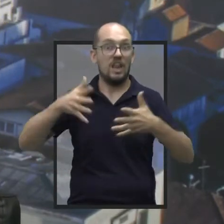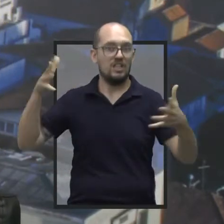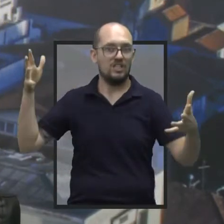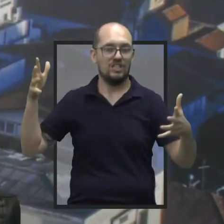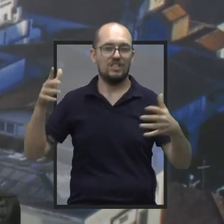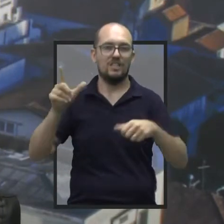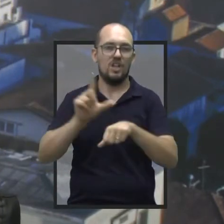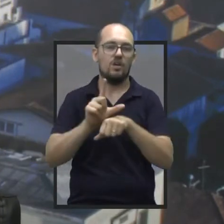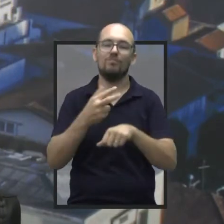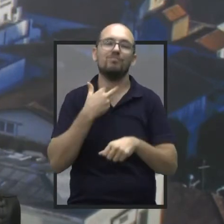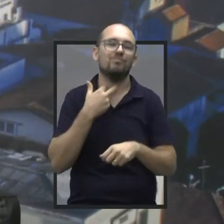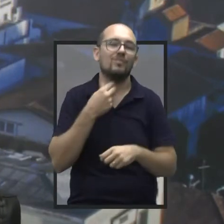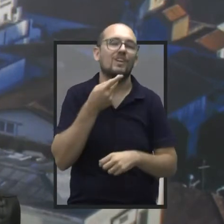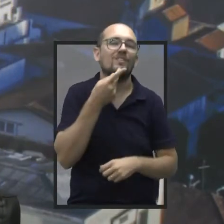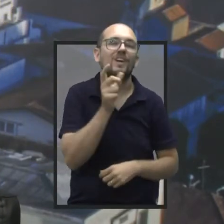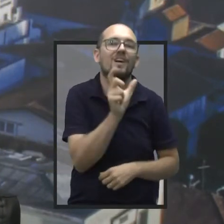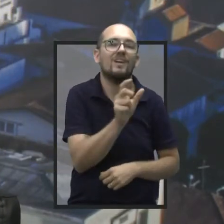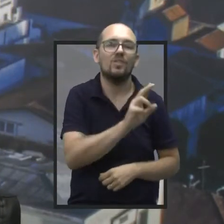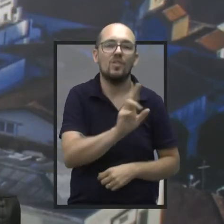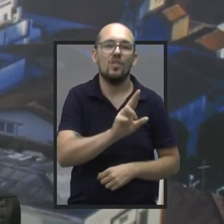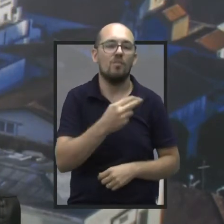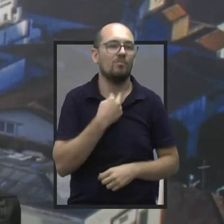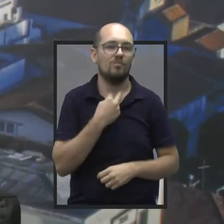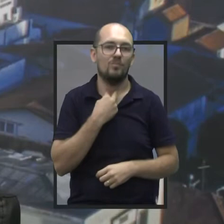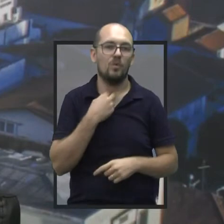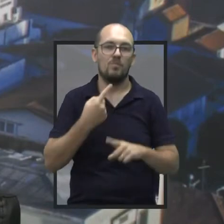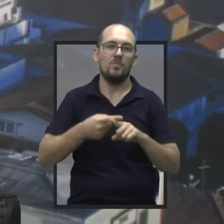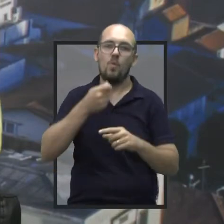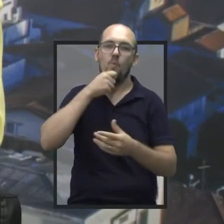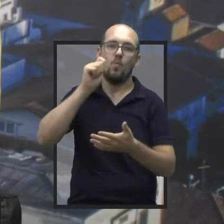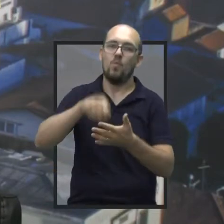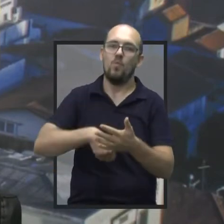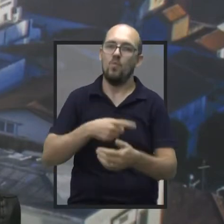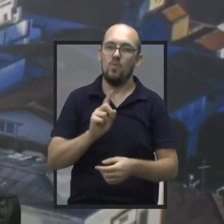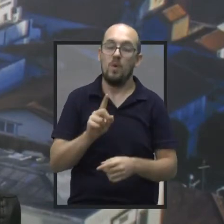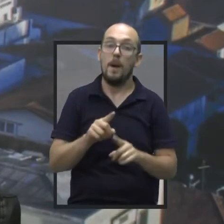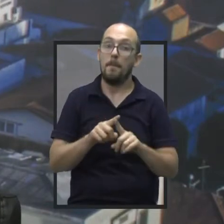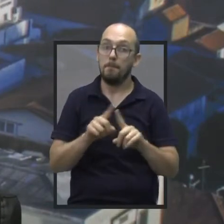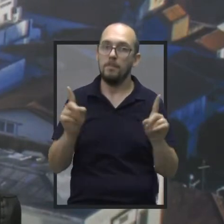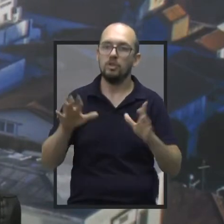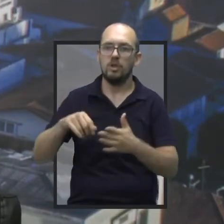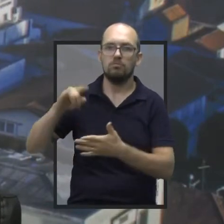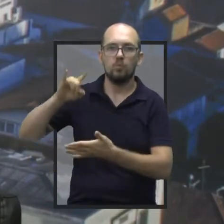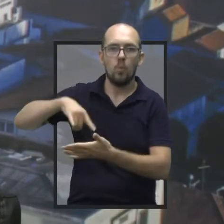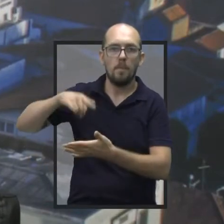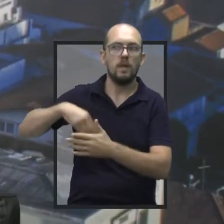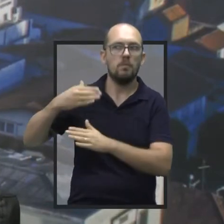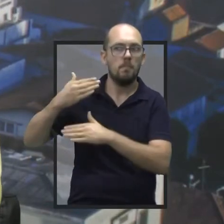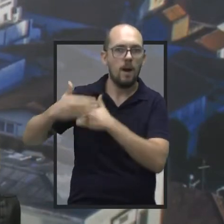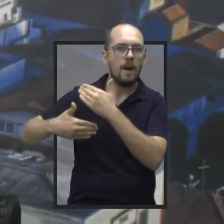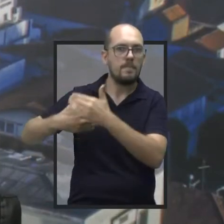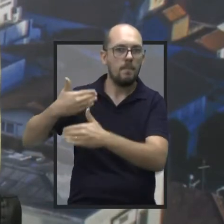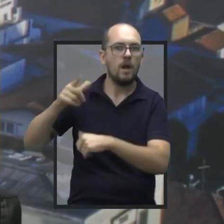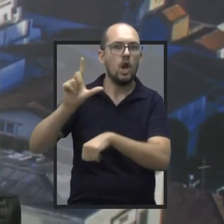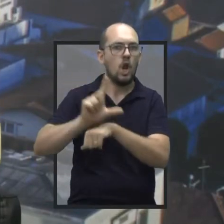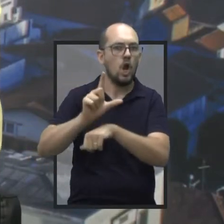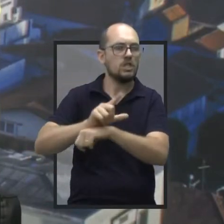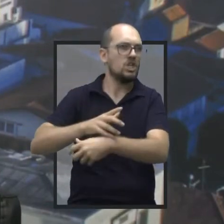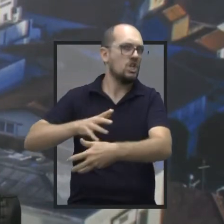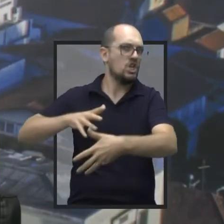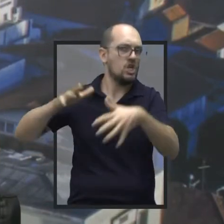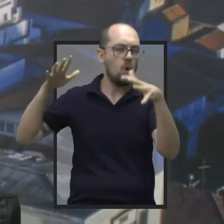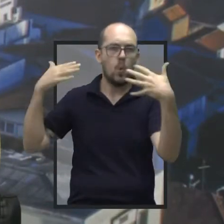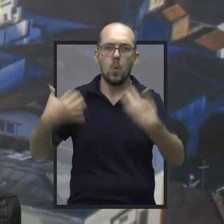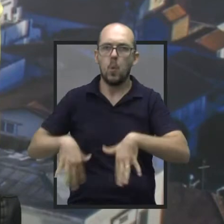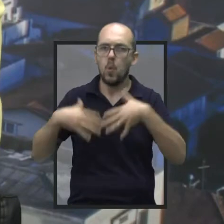não posso ainda revelar o nome, porque não está assinado, mas estão saindo as certidões, é uma loja grande, é uma loja que também vai